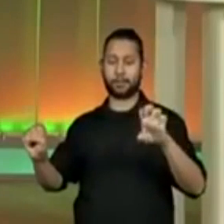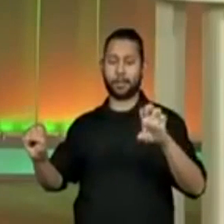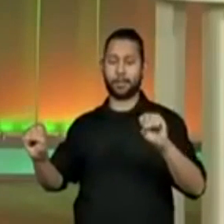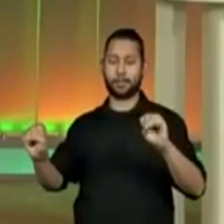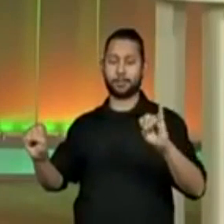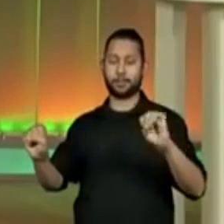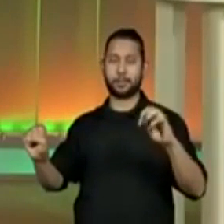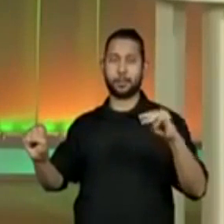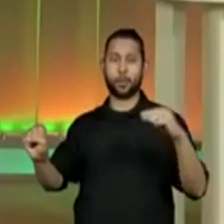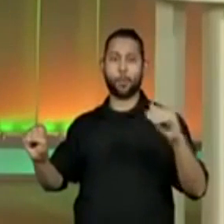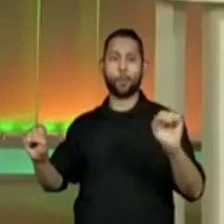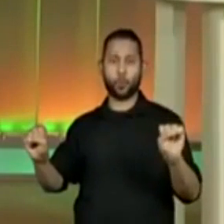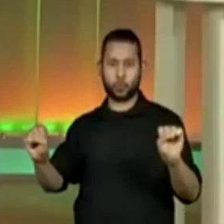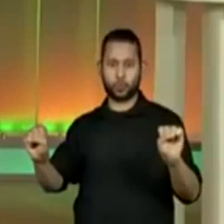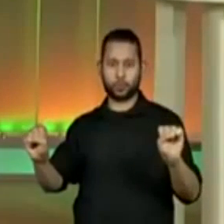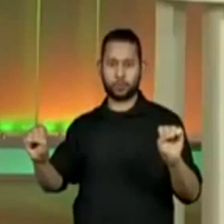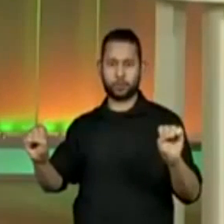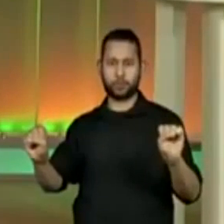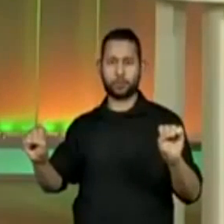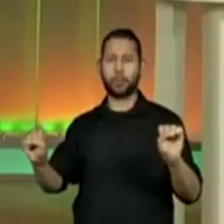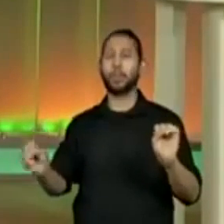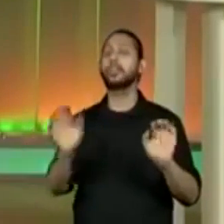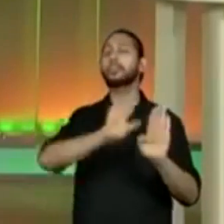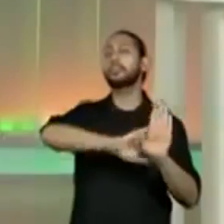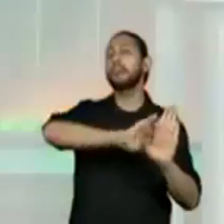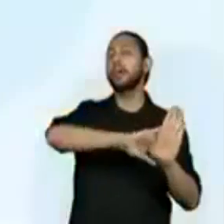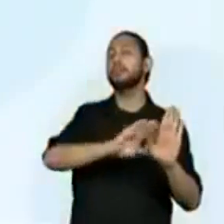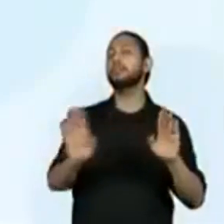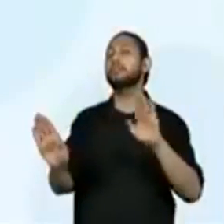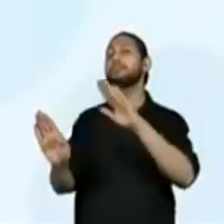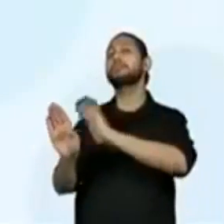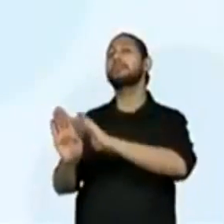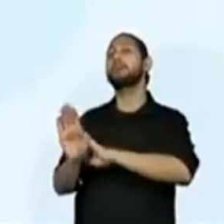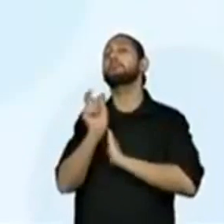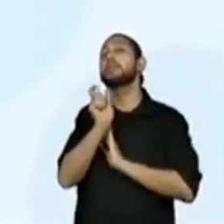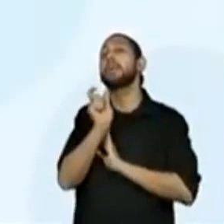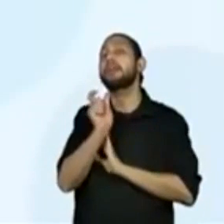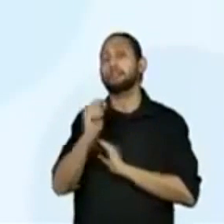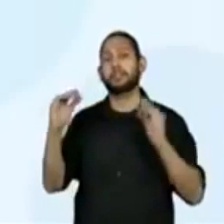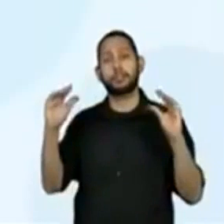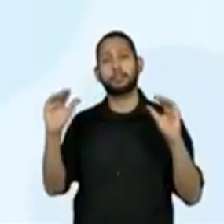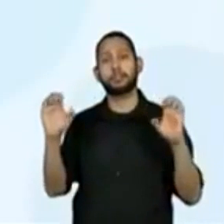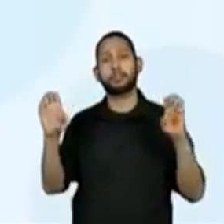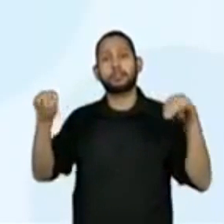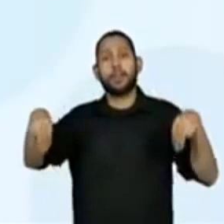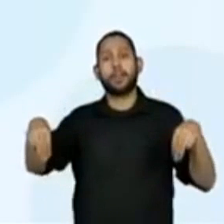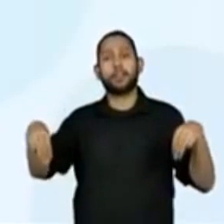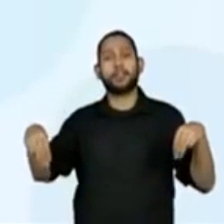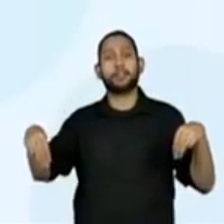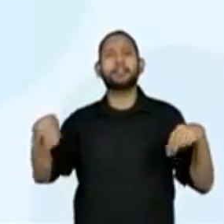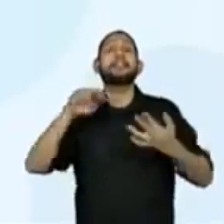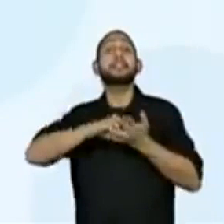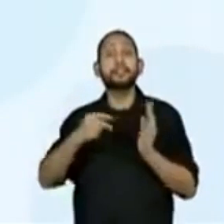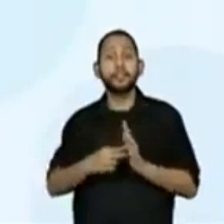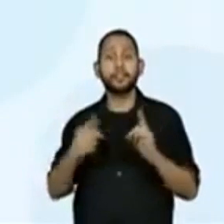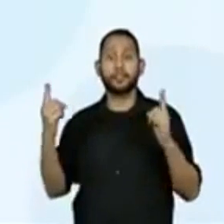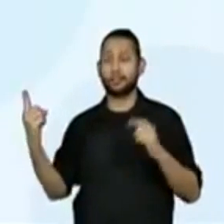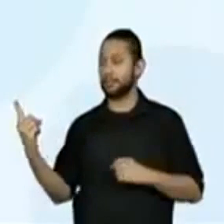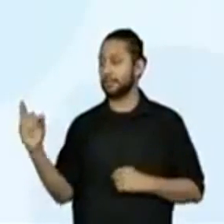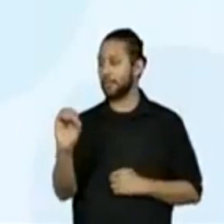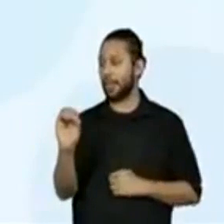6 centésimos. Vamos lá, pessoal? 6 centésimos. Então, eu repito aqui, o 6.